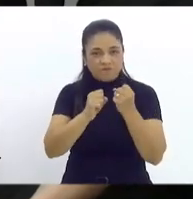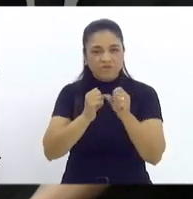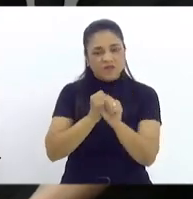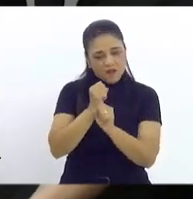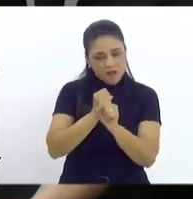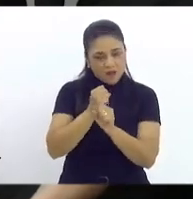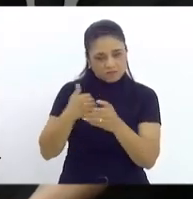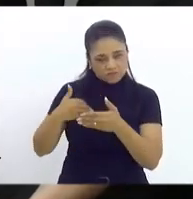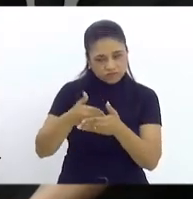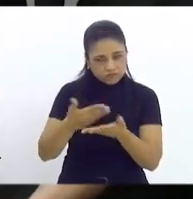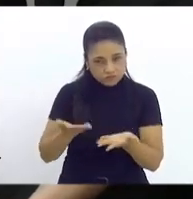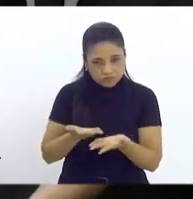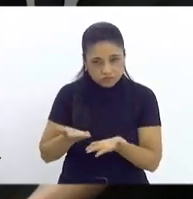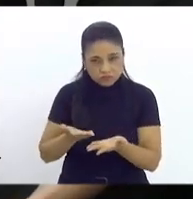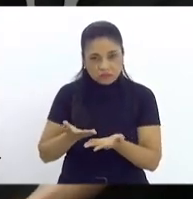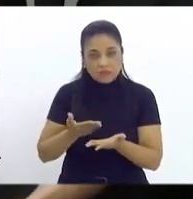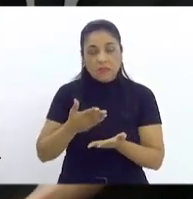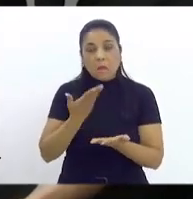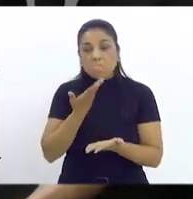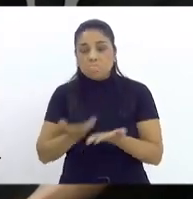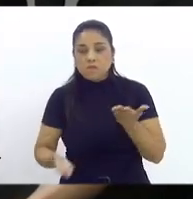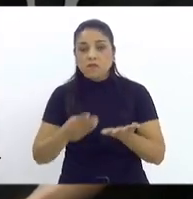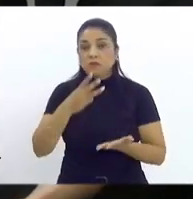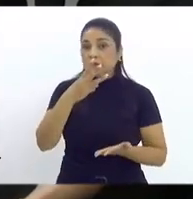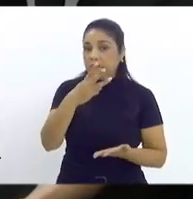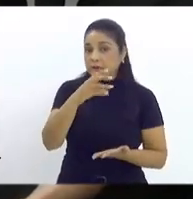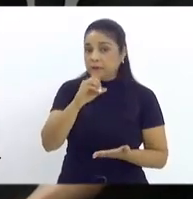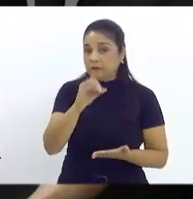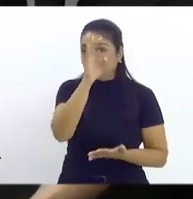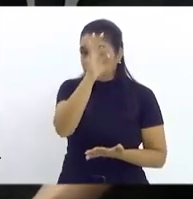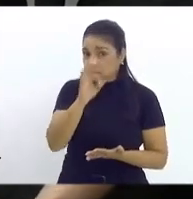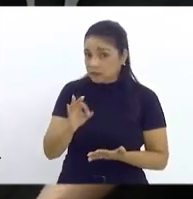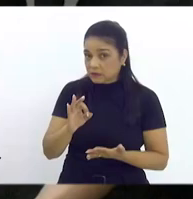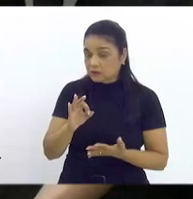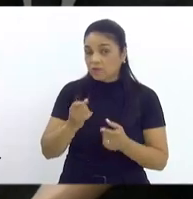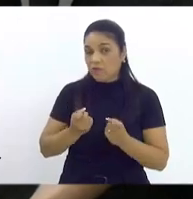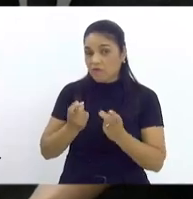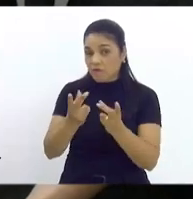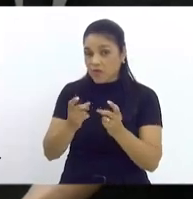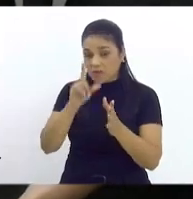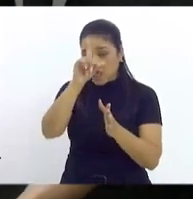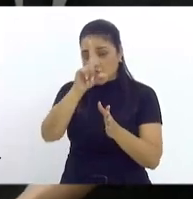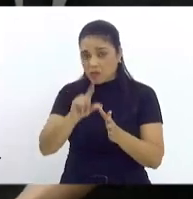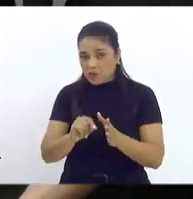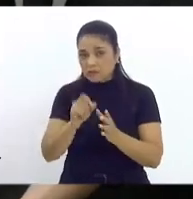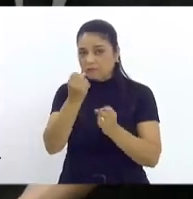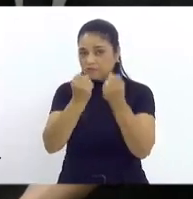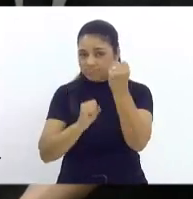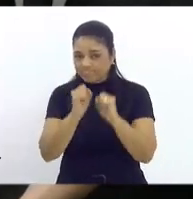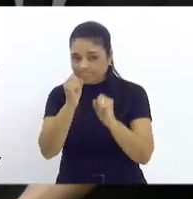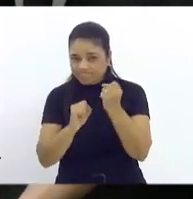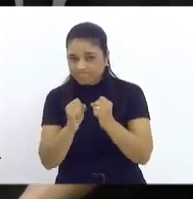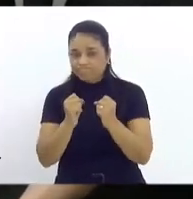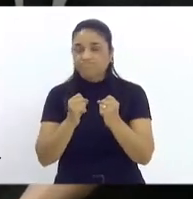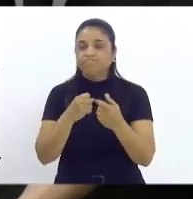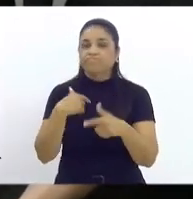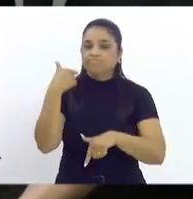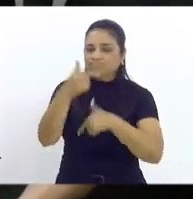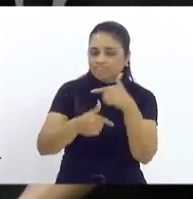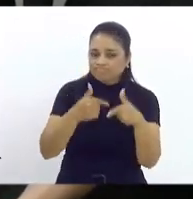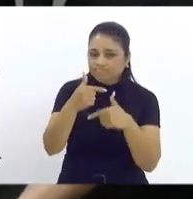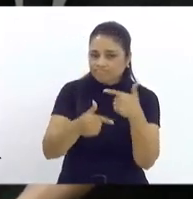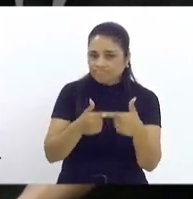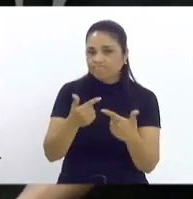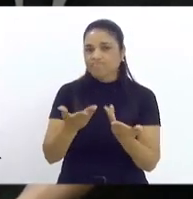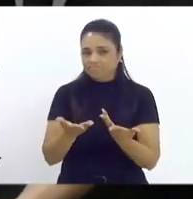a gente perdeu 30% de vendas por reduções industriais, reduções da atividade produtiva,